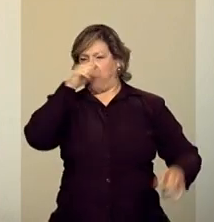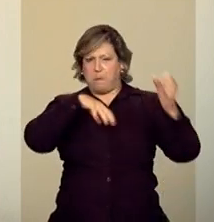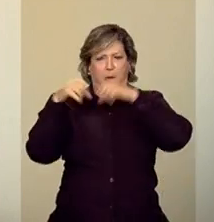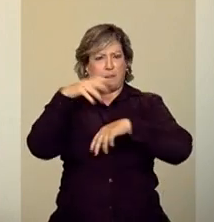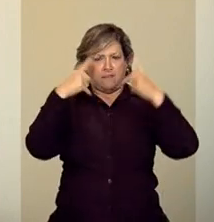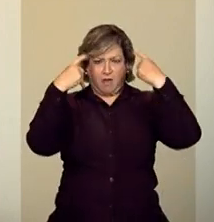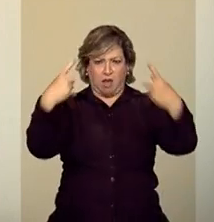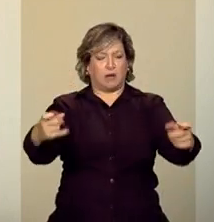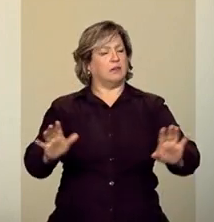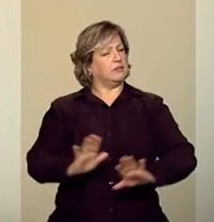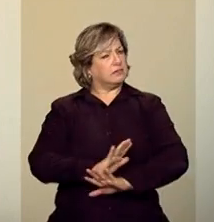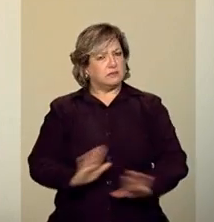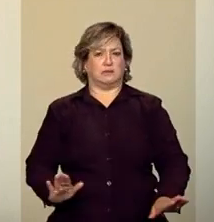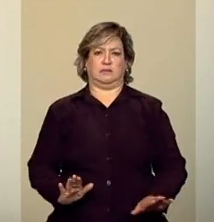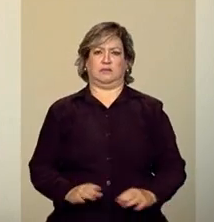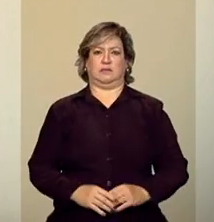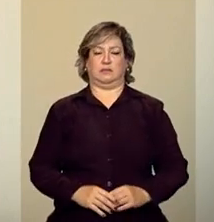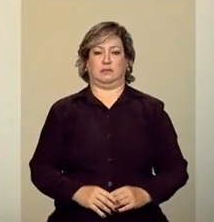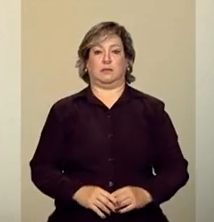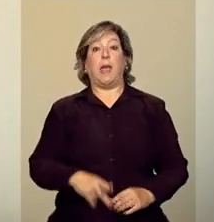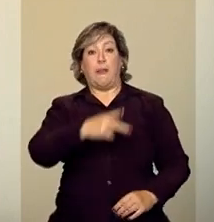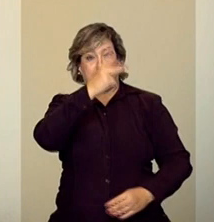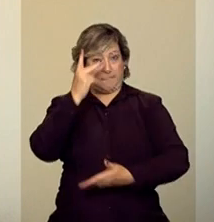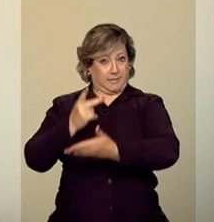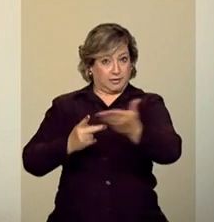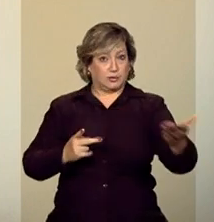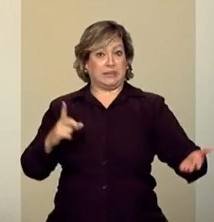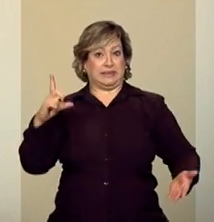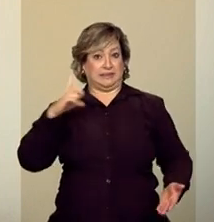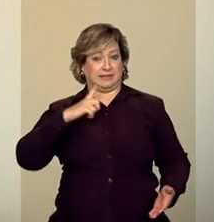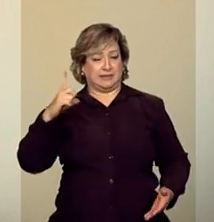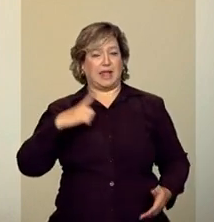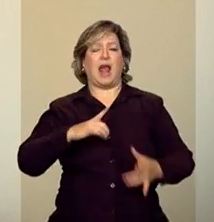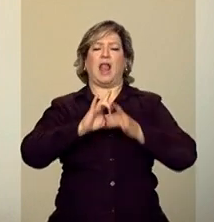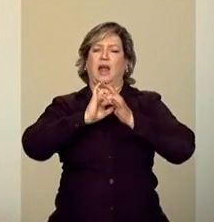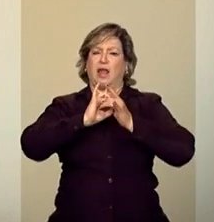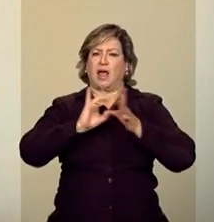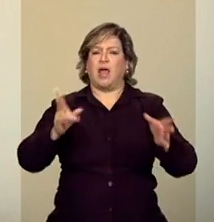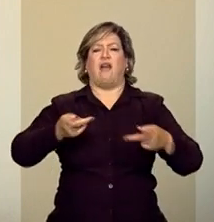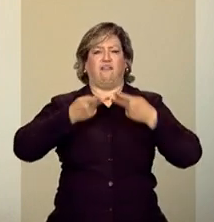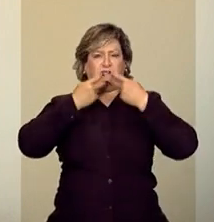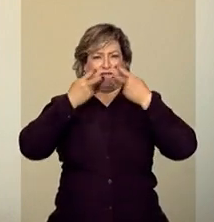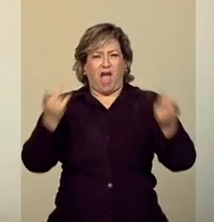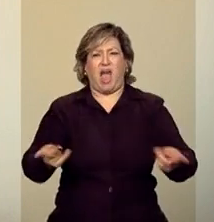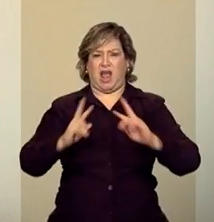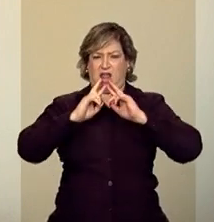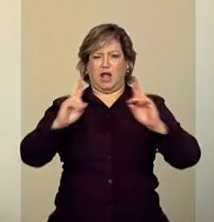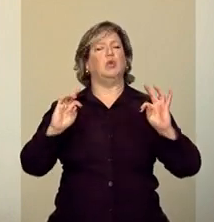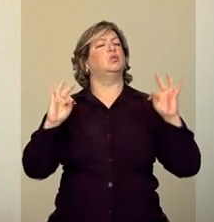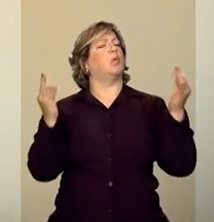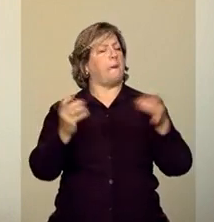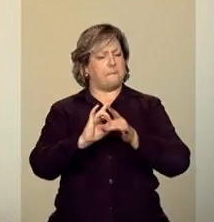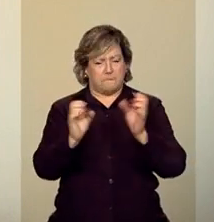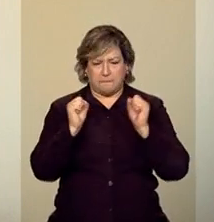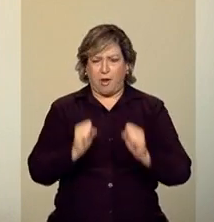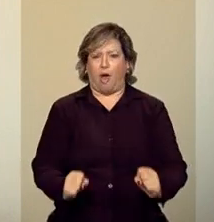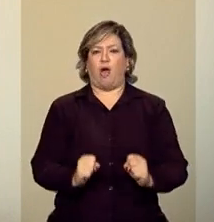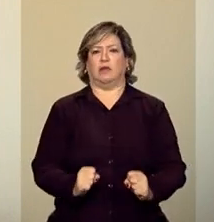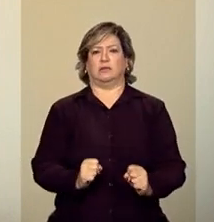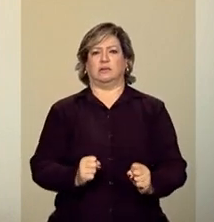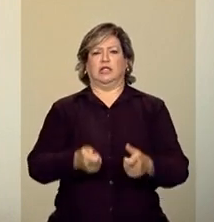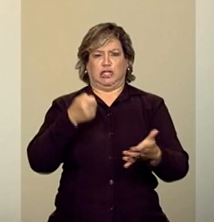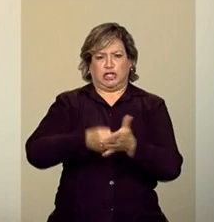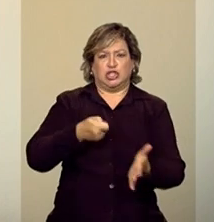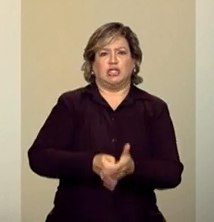Os manifestantes têm o direito e a liberdade de questionar e criticar tudo, de propor e